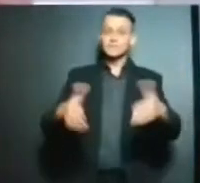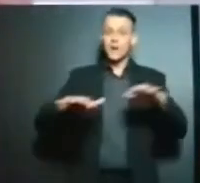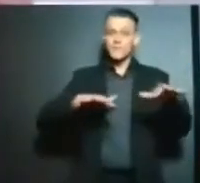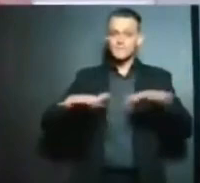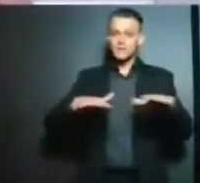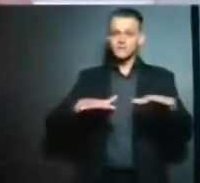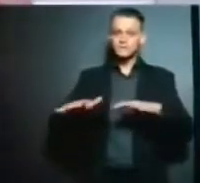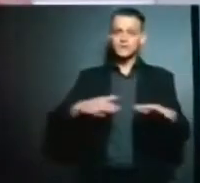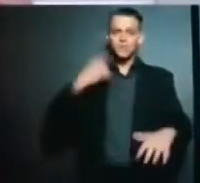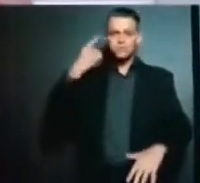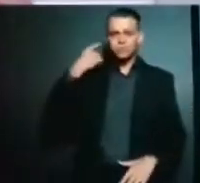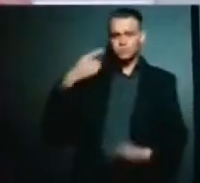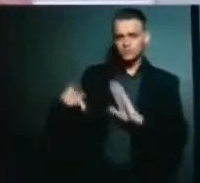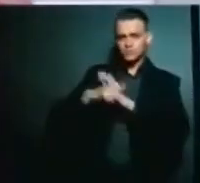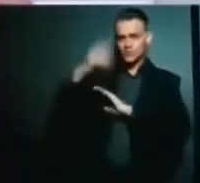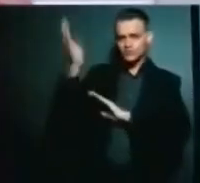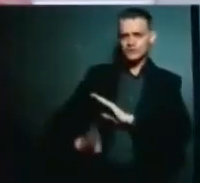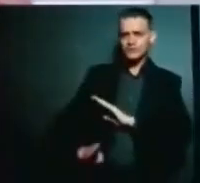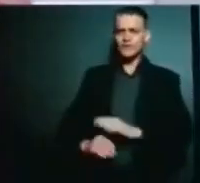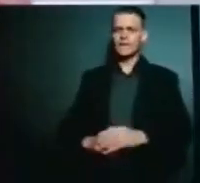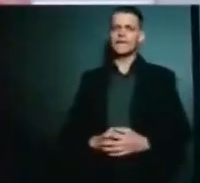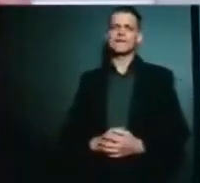dos Advogados pelo Brasil.